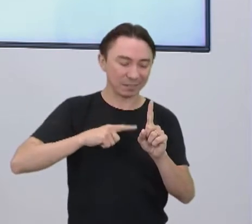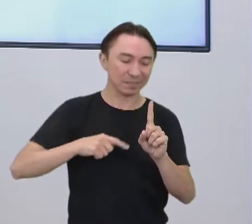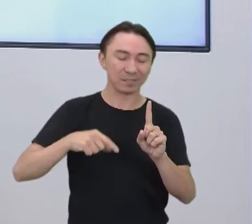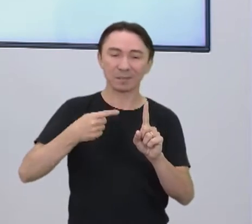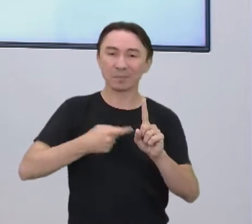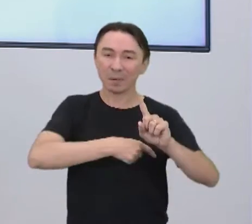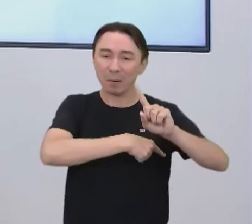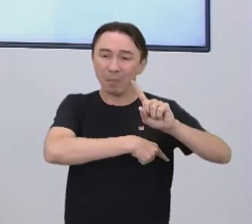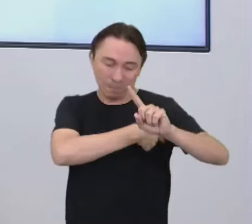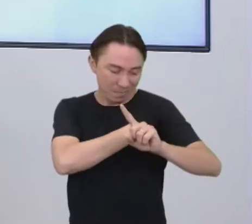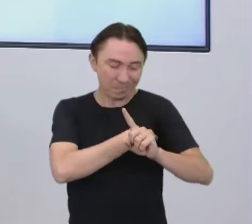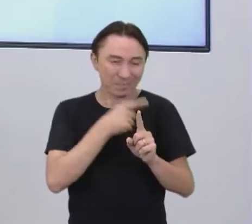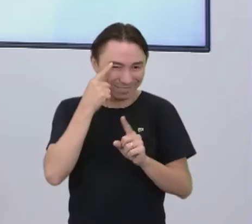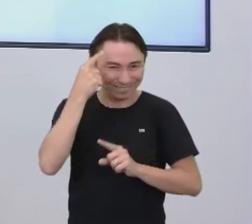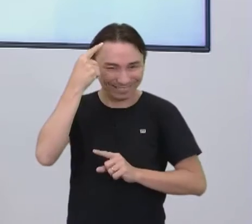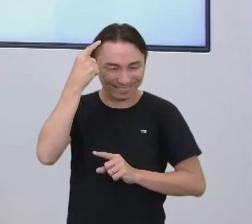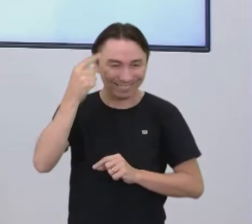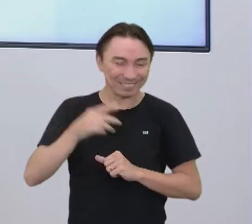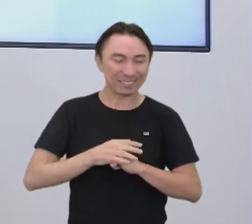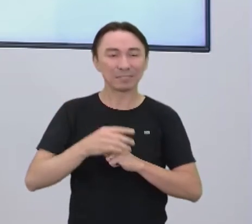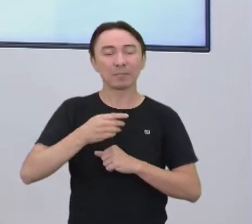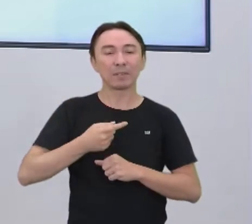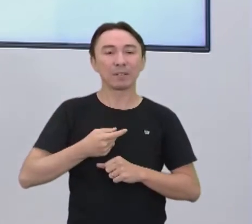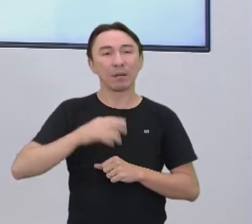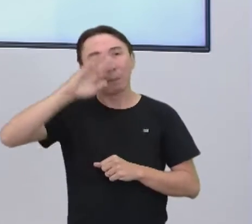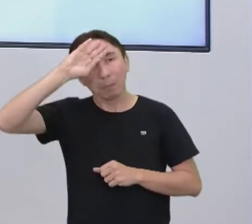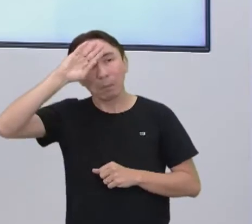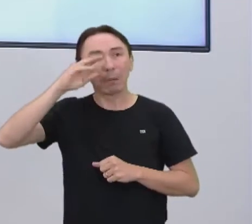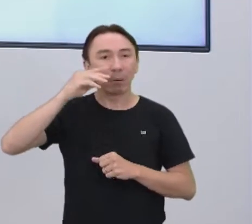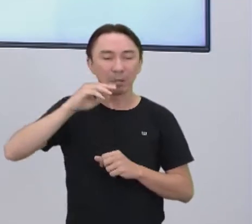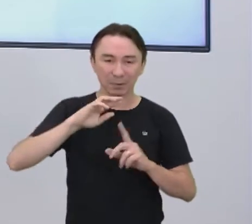vinha mercúrio. Por quê? Porque o mercúrio, ele